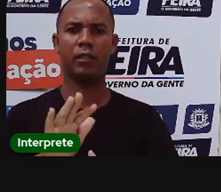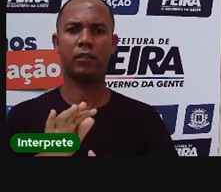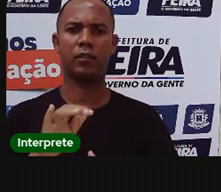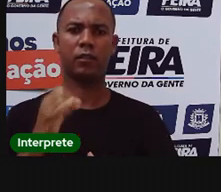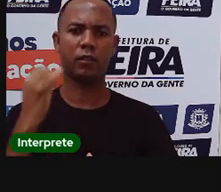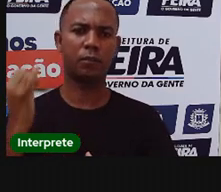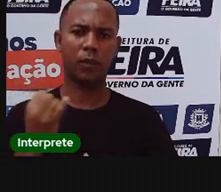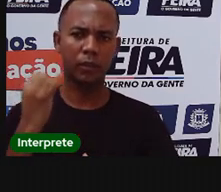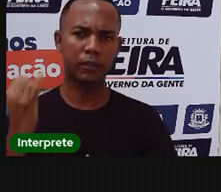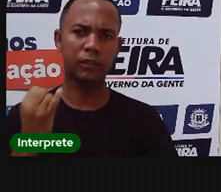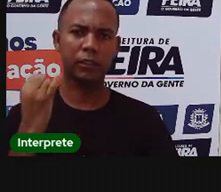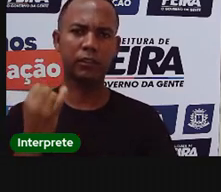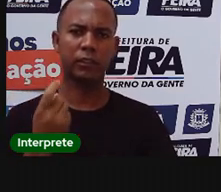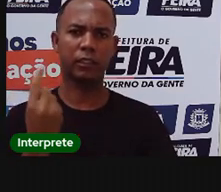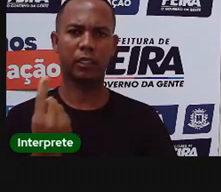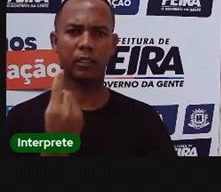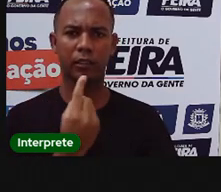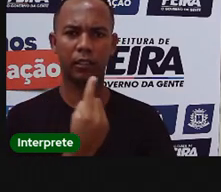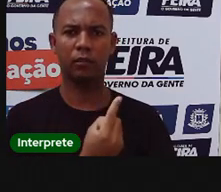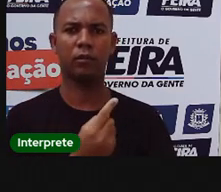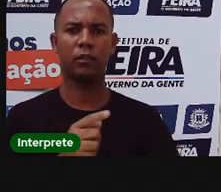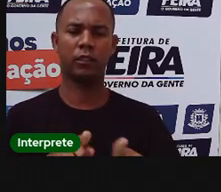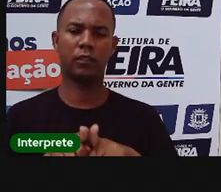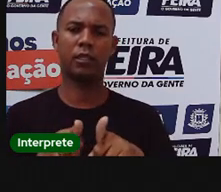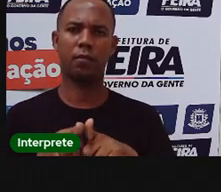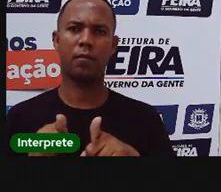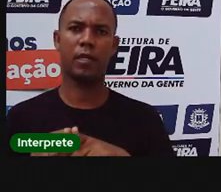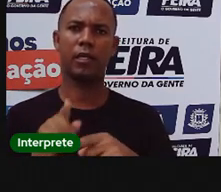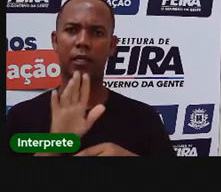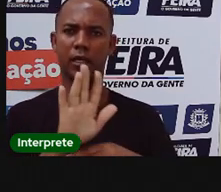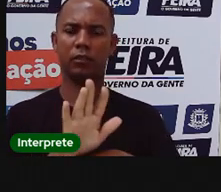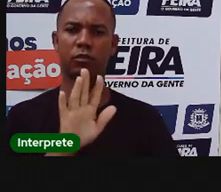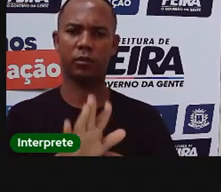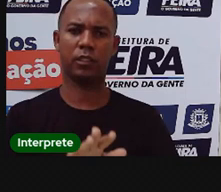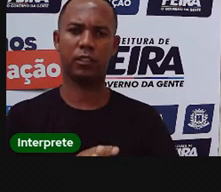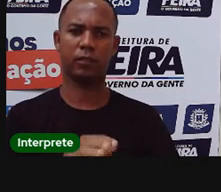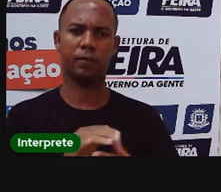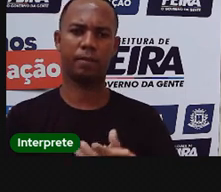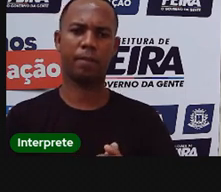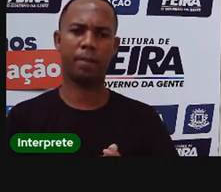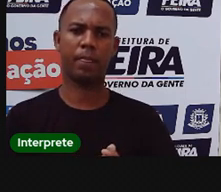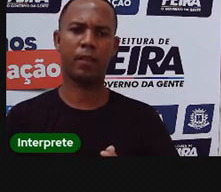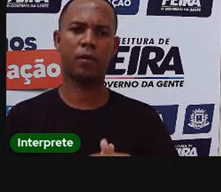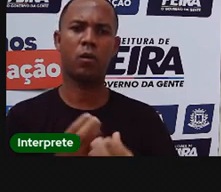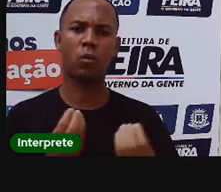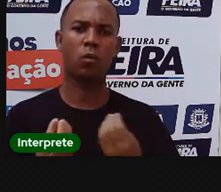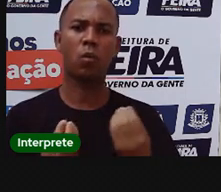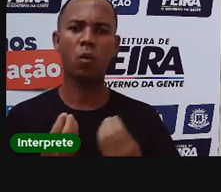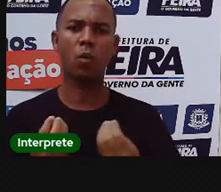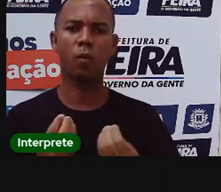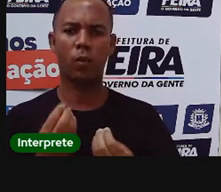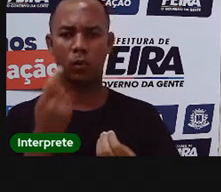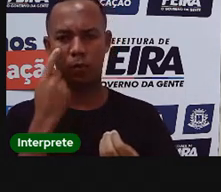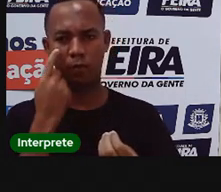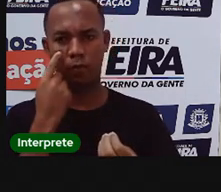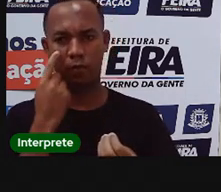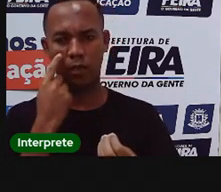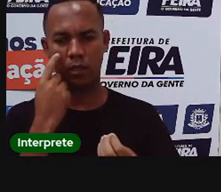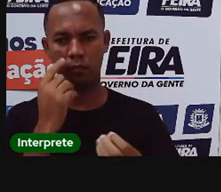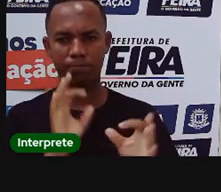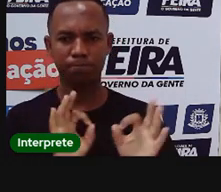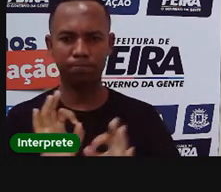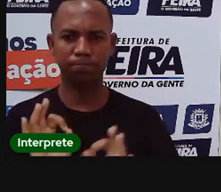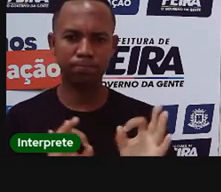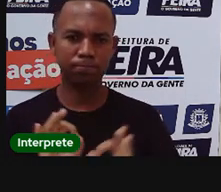ideal é que vocês participem, tá bom? E a gente vai ter um challenge. E o challenge vai trazer o que Marília falou. Vocês podem criar